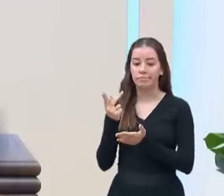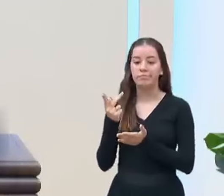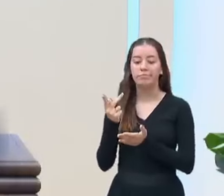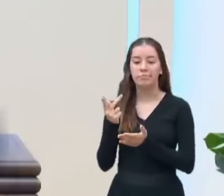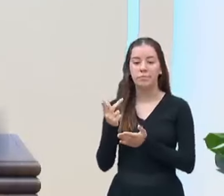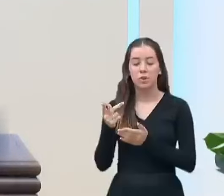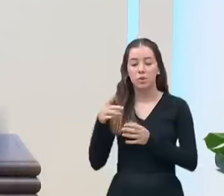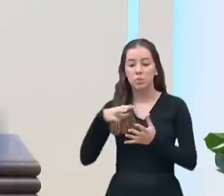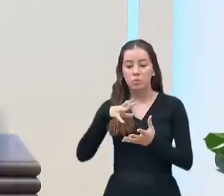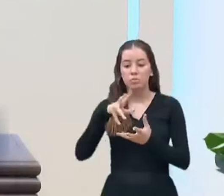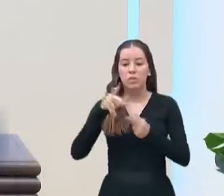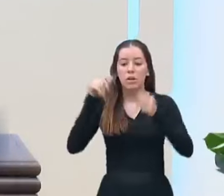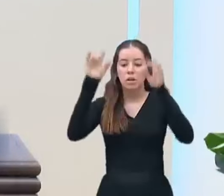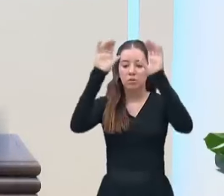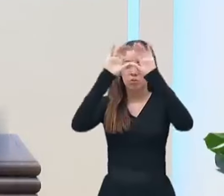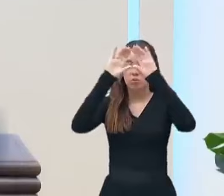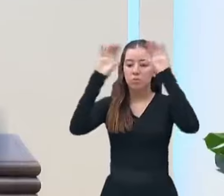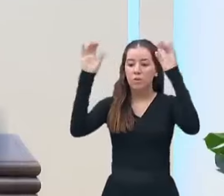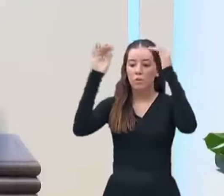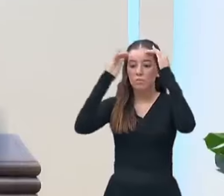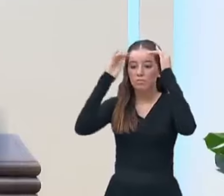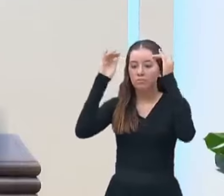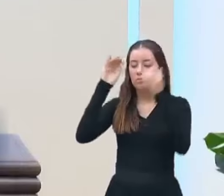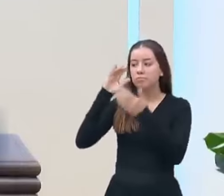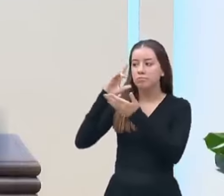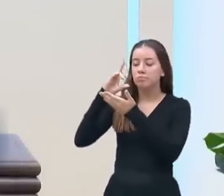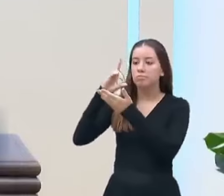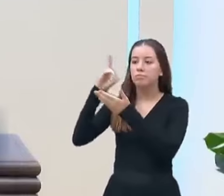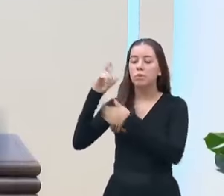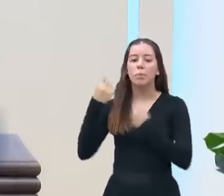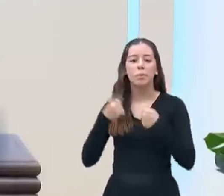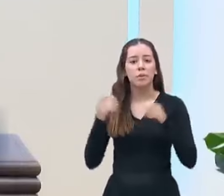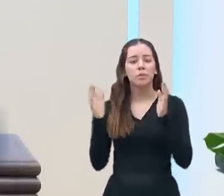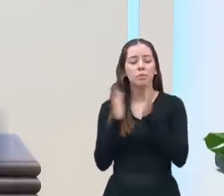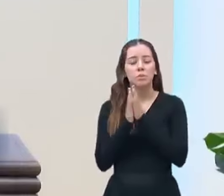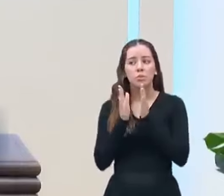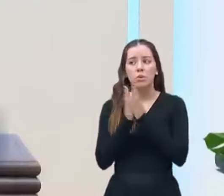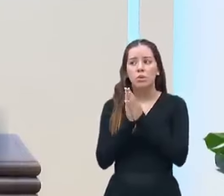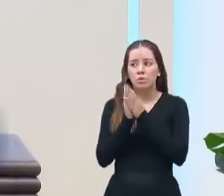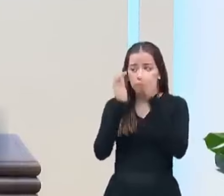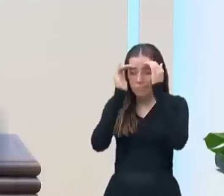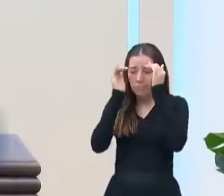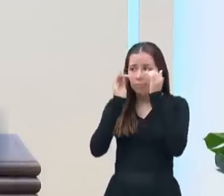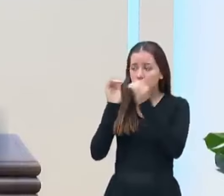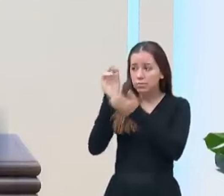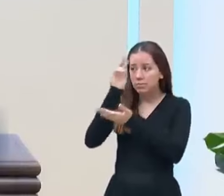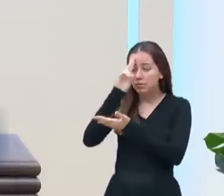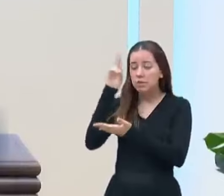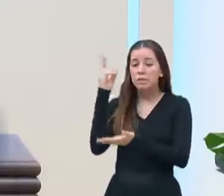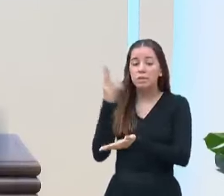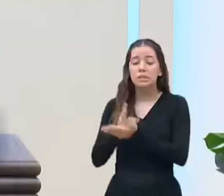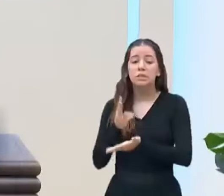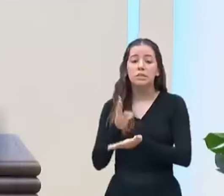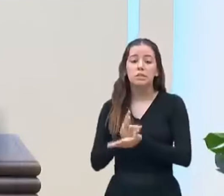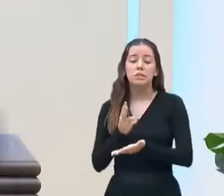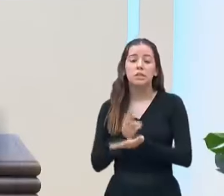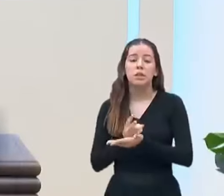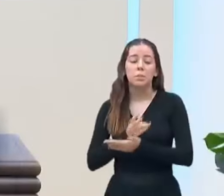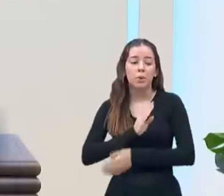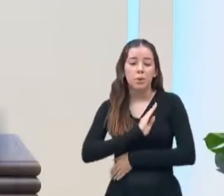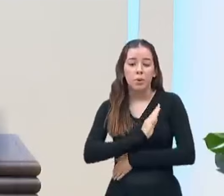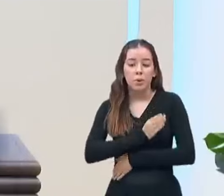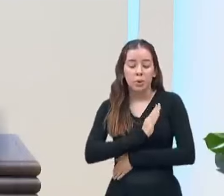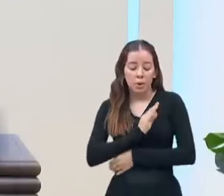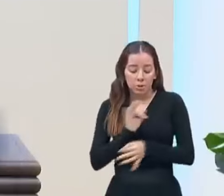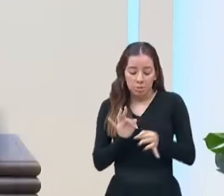orar invocando a vontade de Deus, é orar com submissão, é orar com obediência, é orar com o